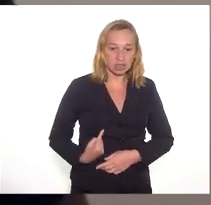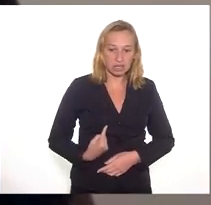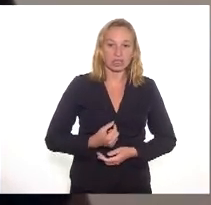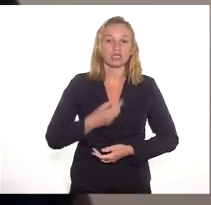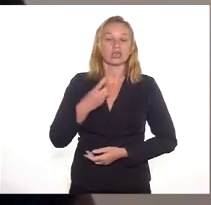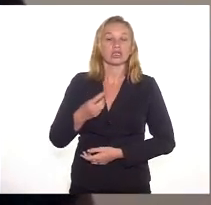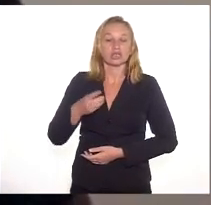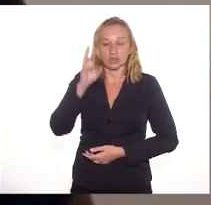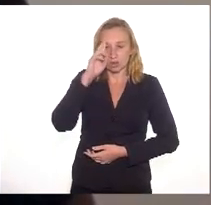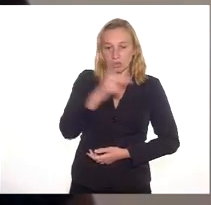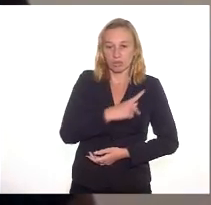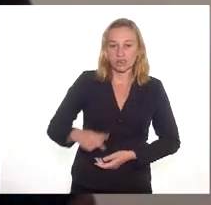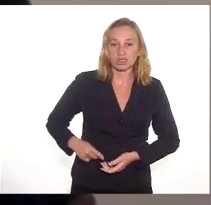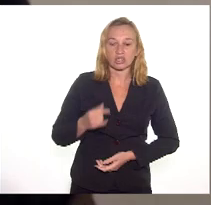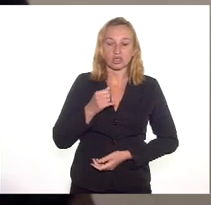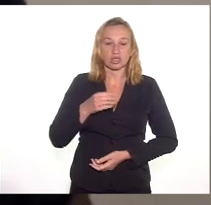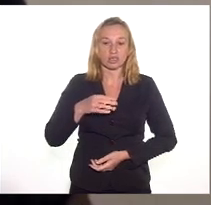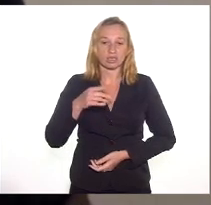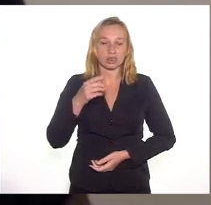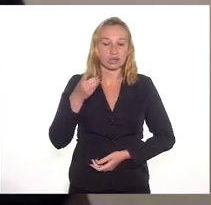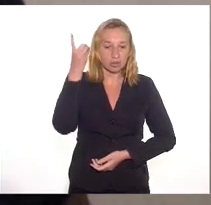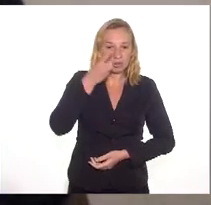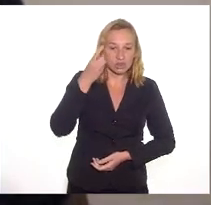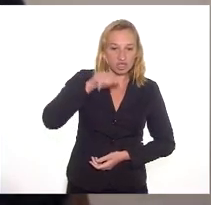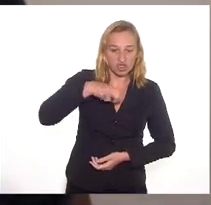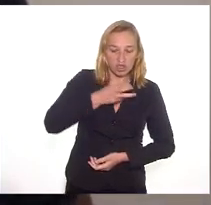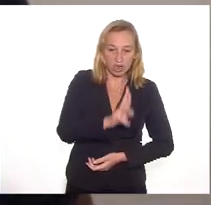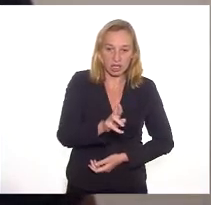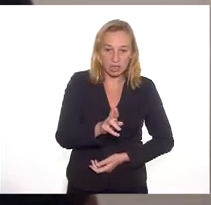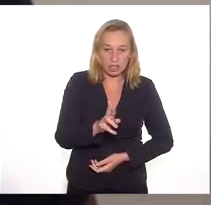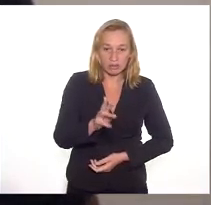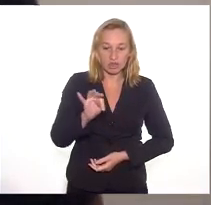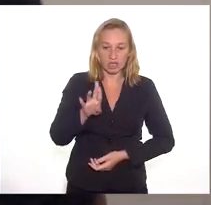presidente, deputado Jair Bittencourt, muito bom ver a diversidade